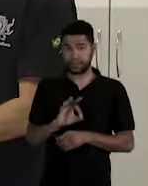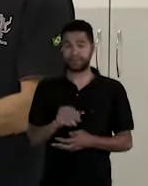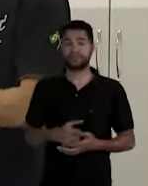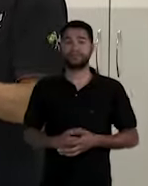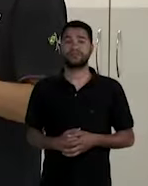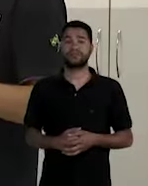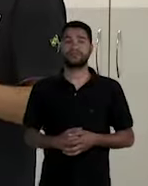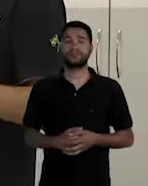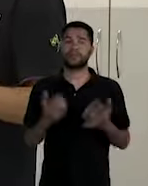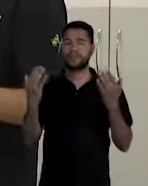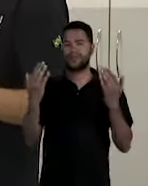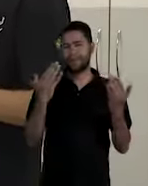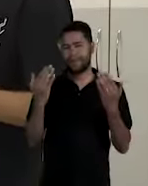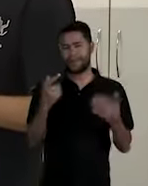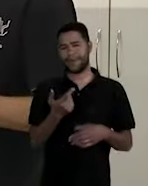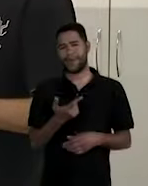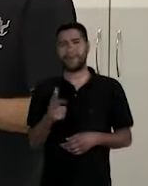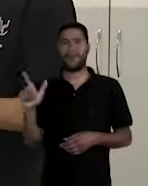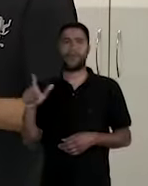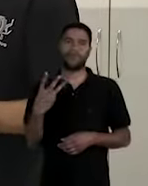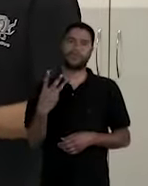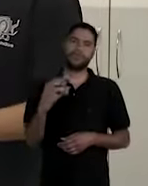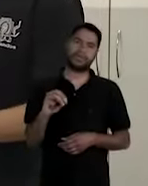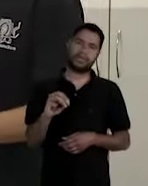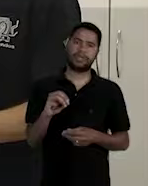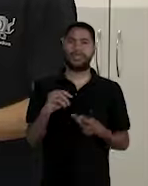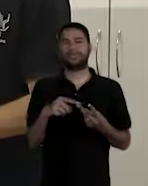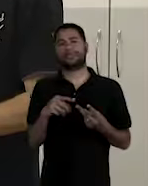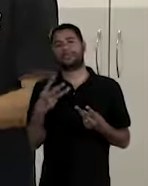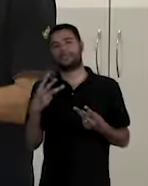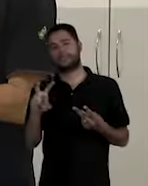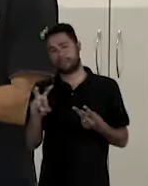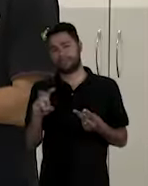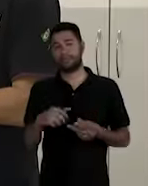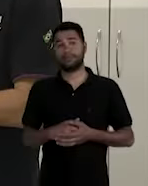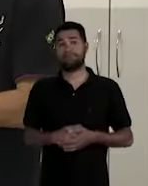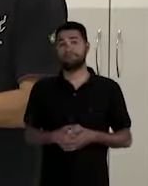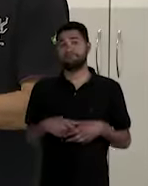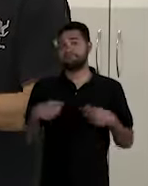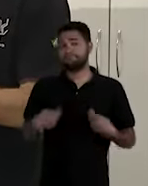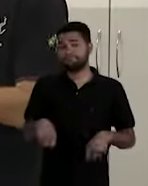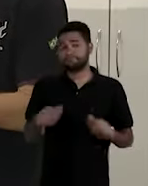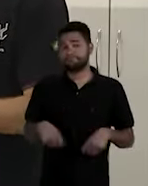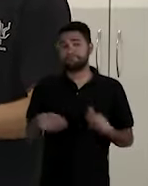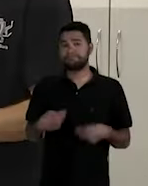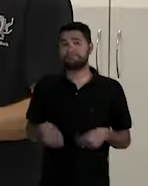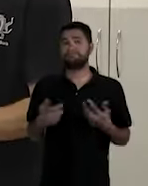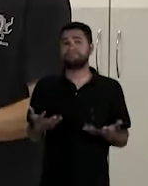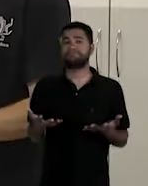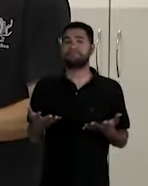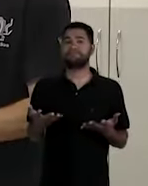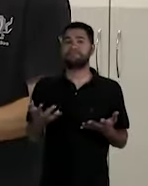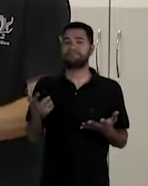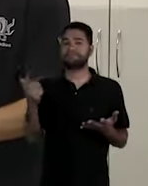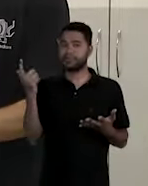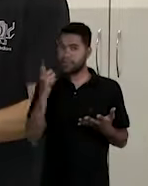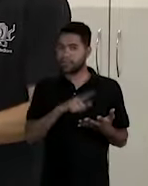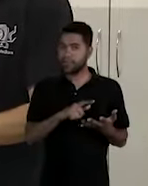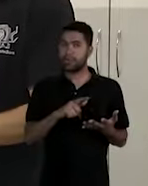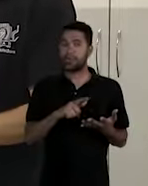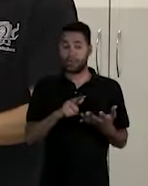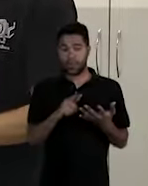90%, comparado com outro que era 30%, 35%, eu preciso de algo que coloque